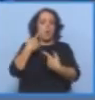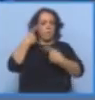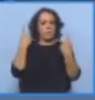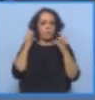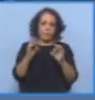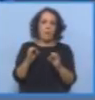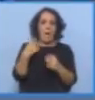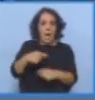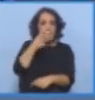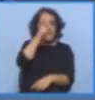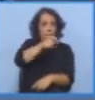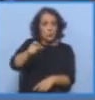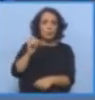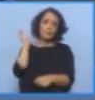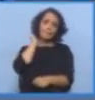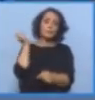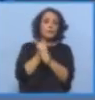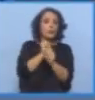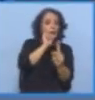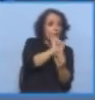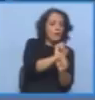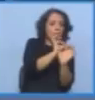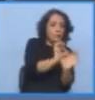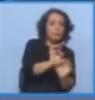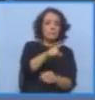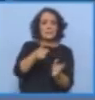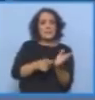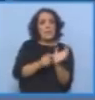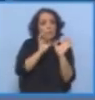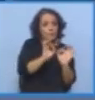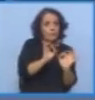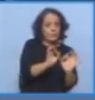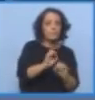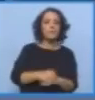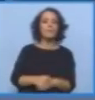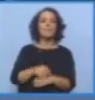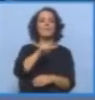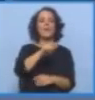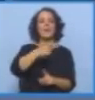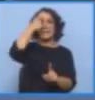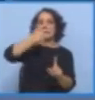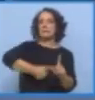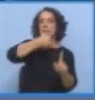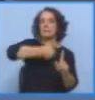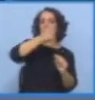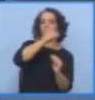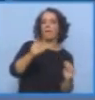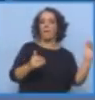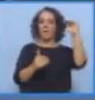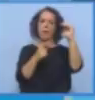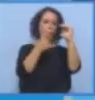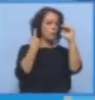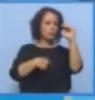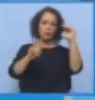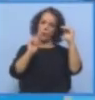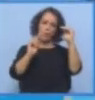têm que ocupar determinadas funções que são necessárias. Não é que essas funções estejam em primeiro lugar em relação às outras